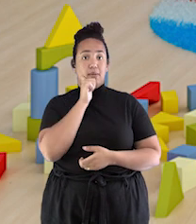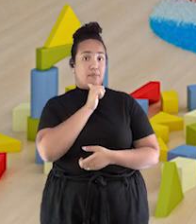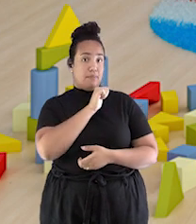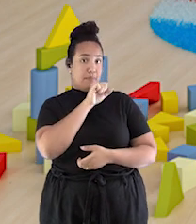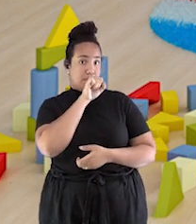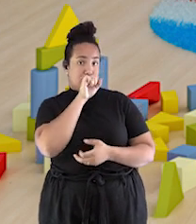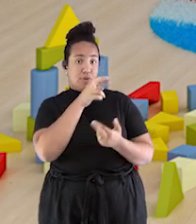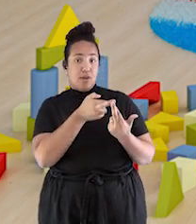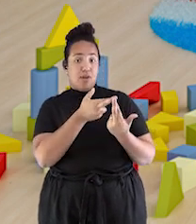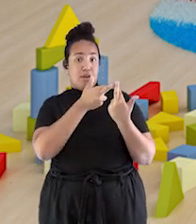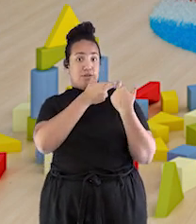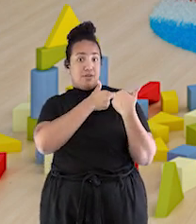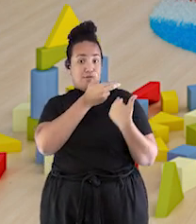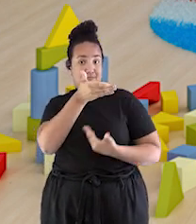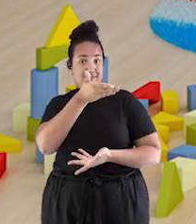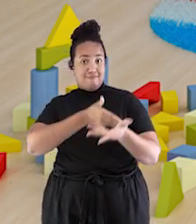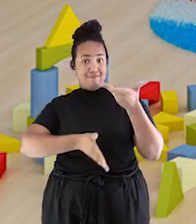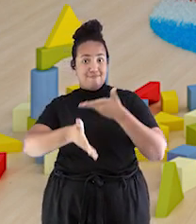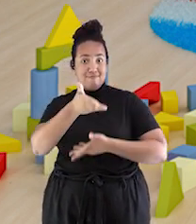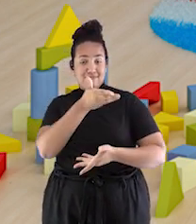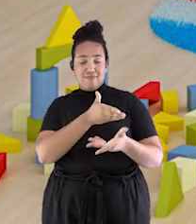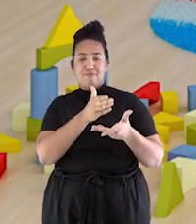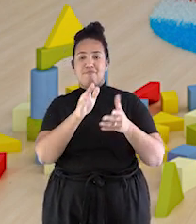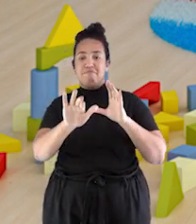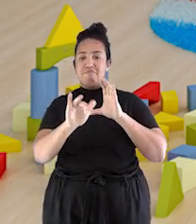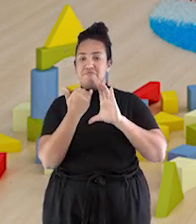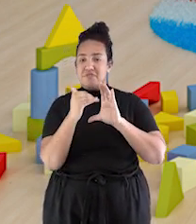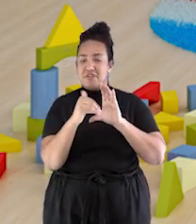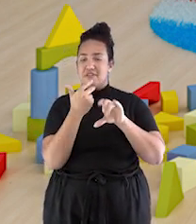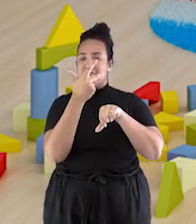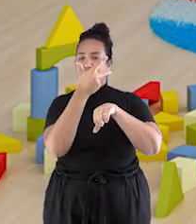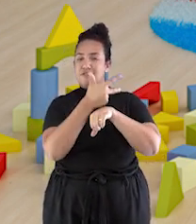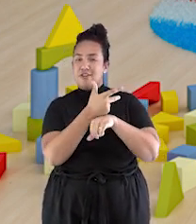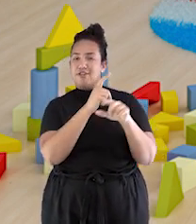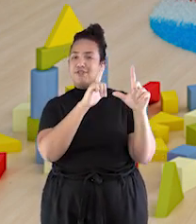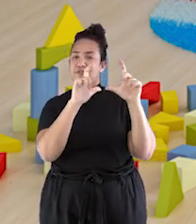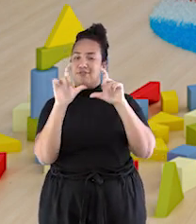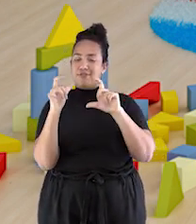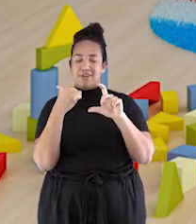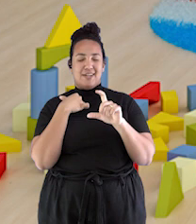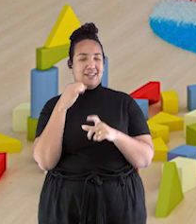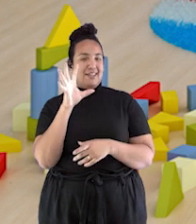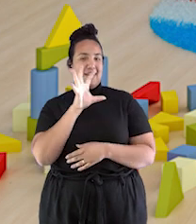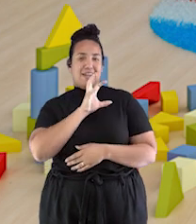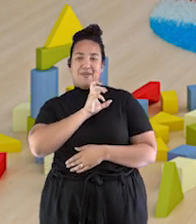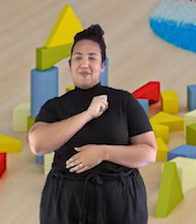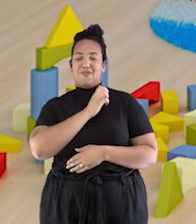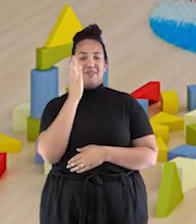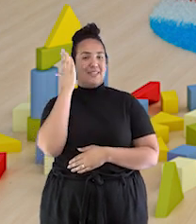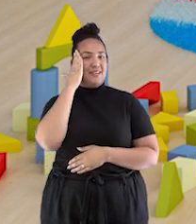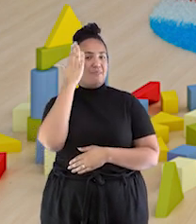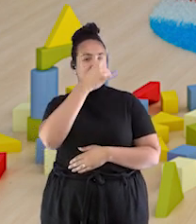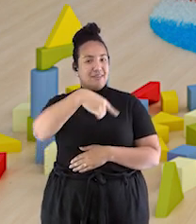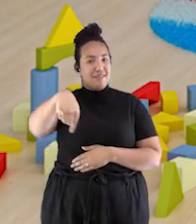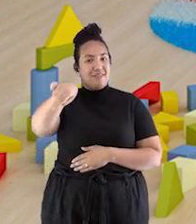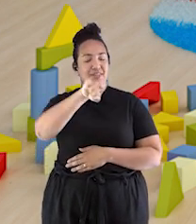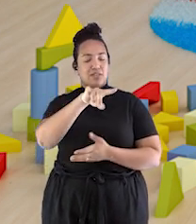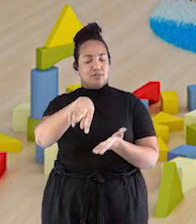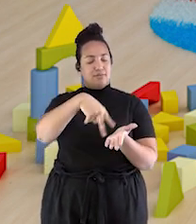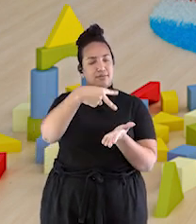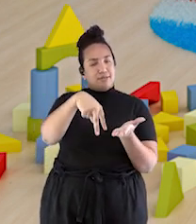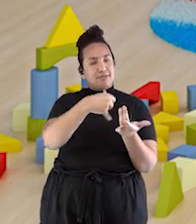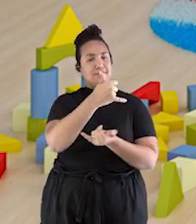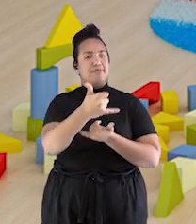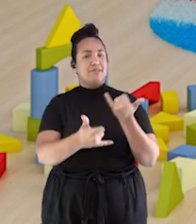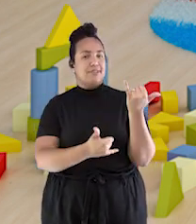participação por foto ou vídeo. Adoramos saber que você nos assiste, que você dança,